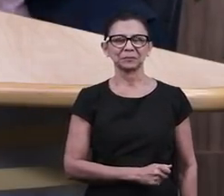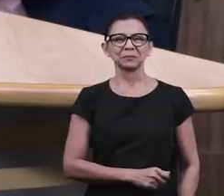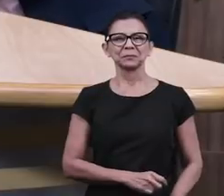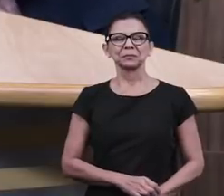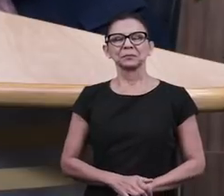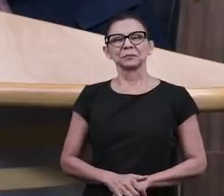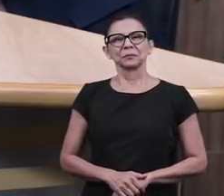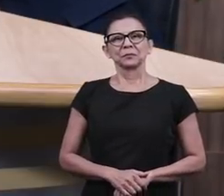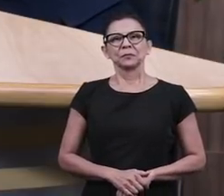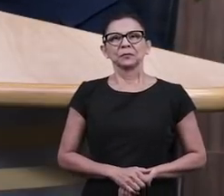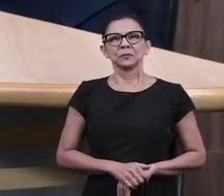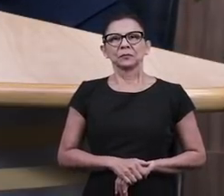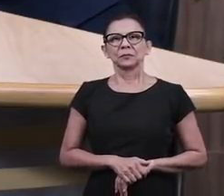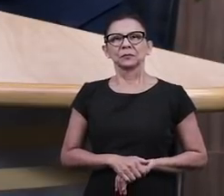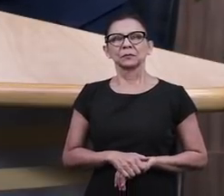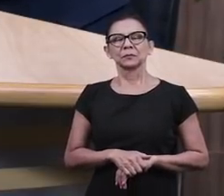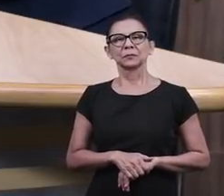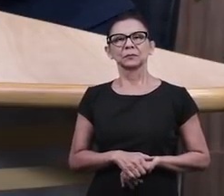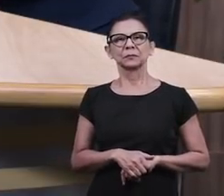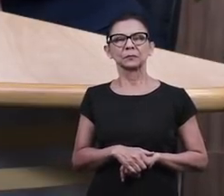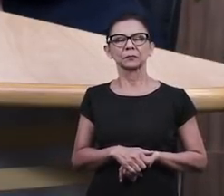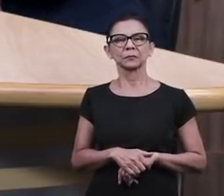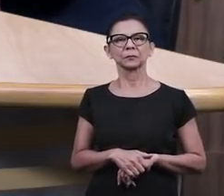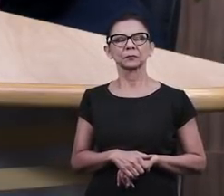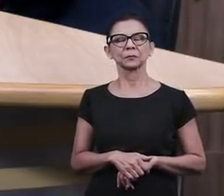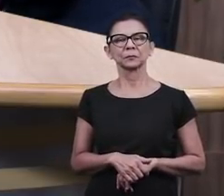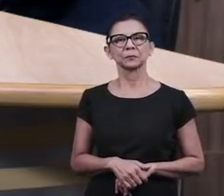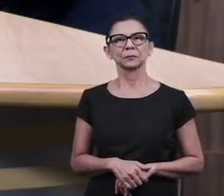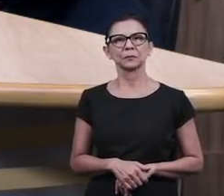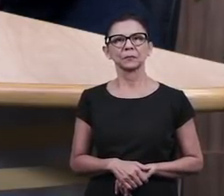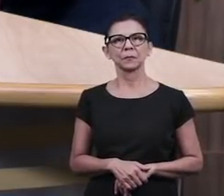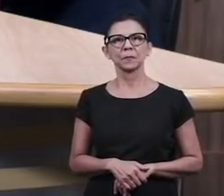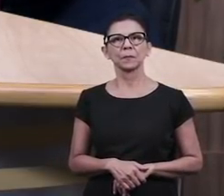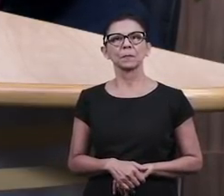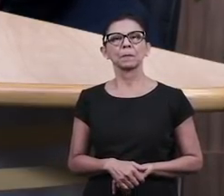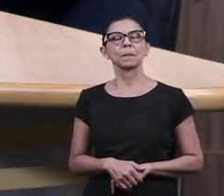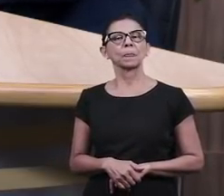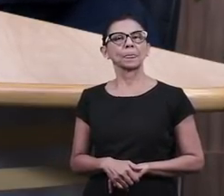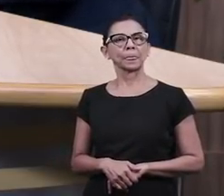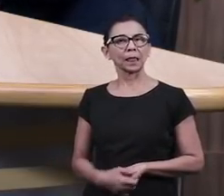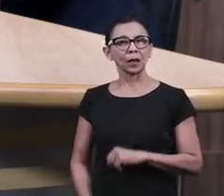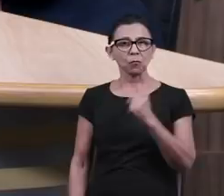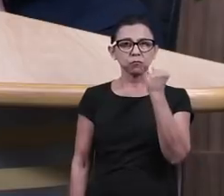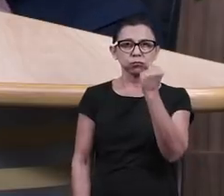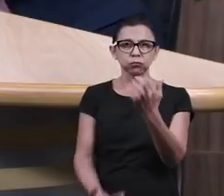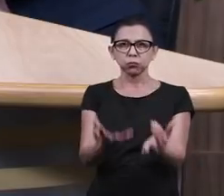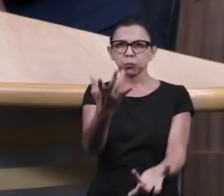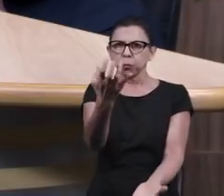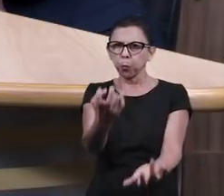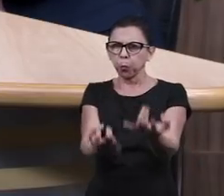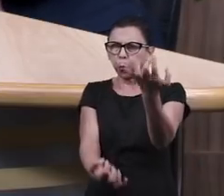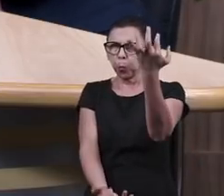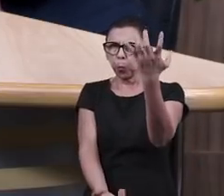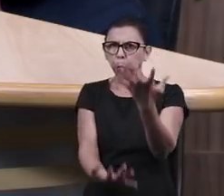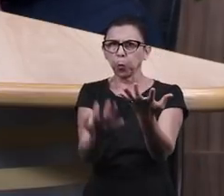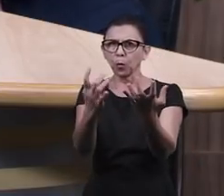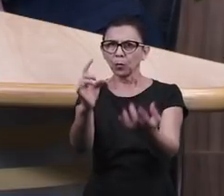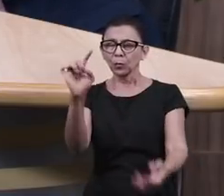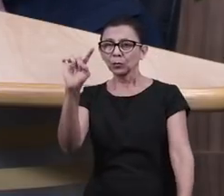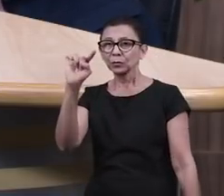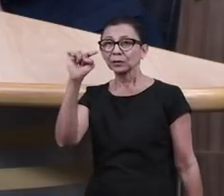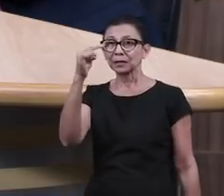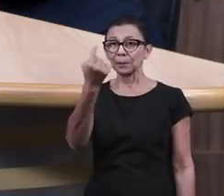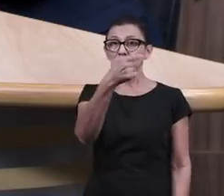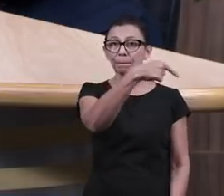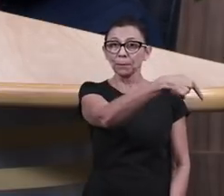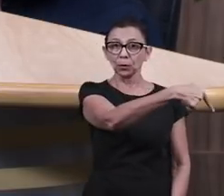Então ali os anjos retiram. A saraiva, o fogo, só veio depois. Porque